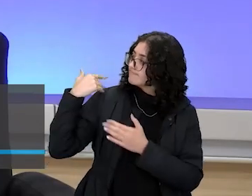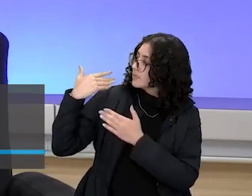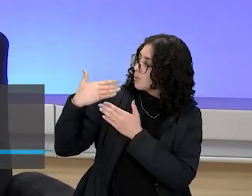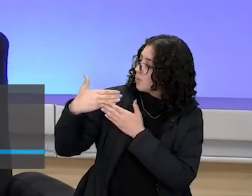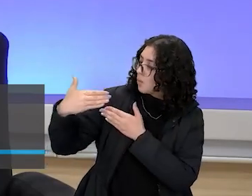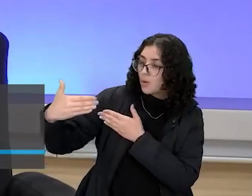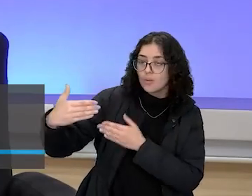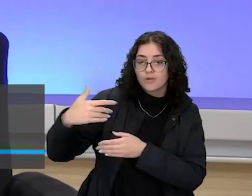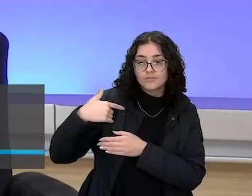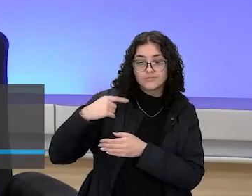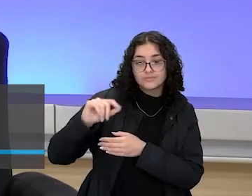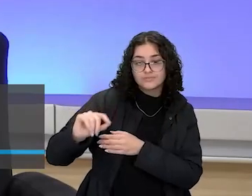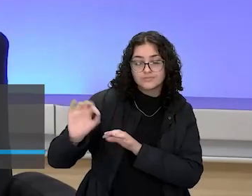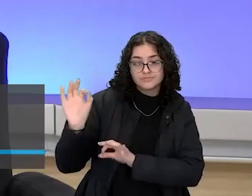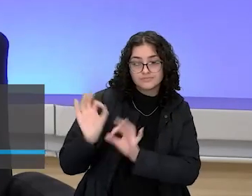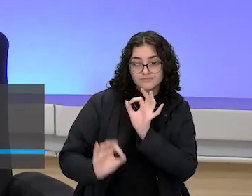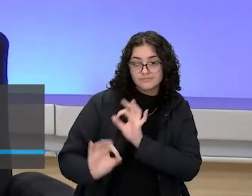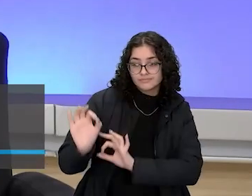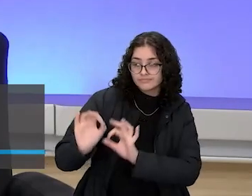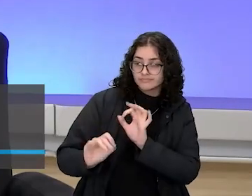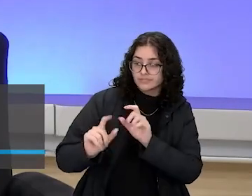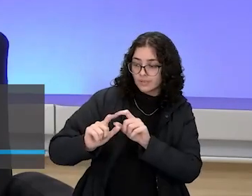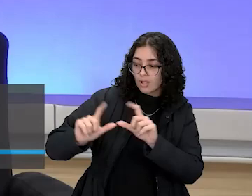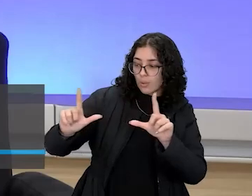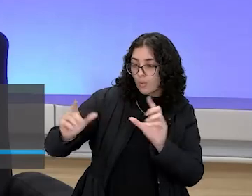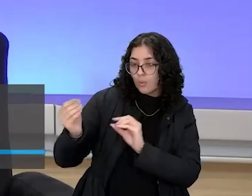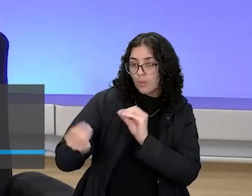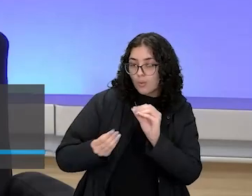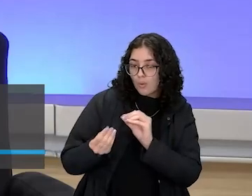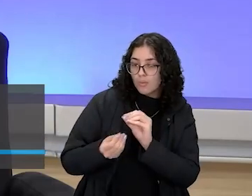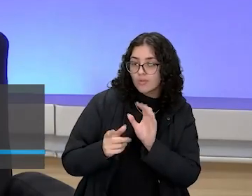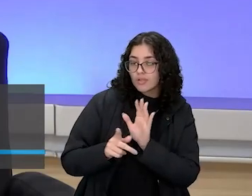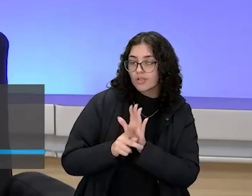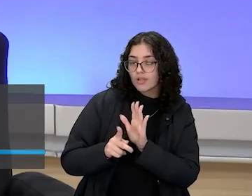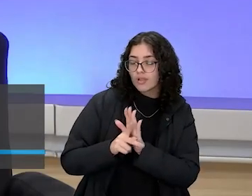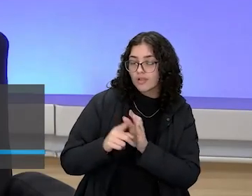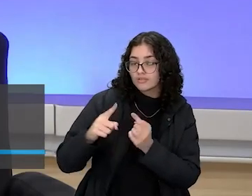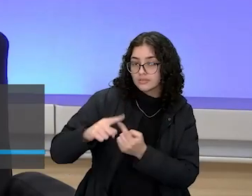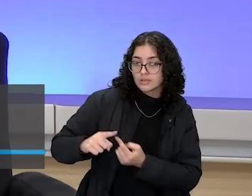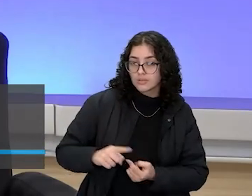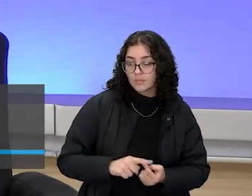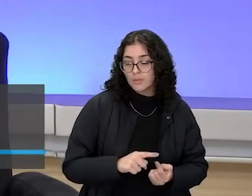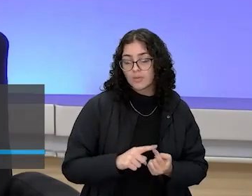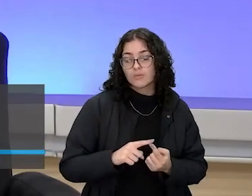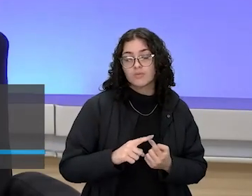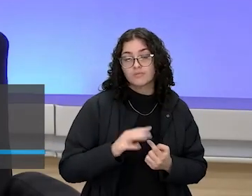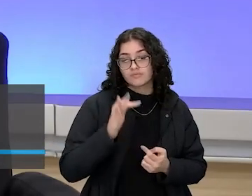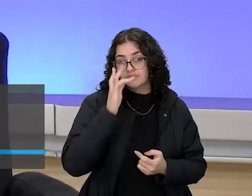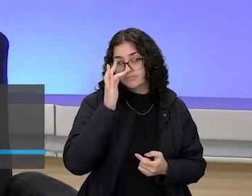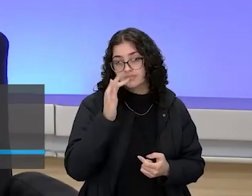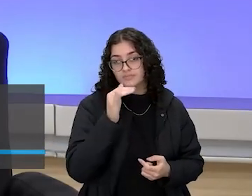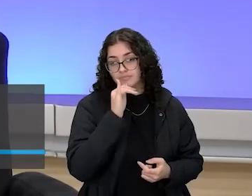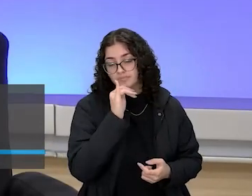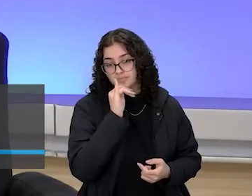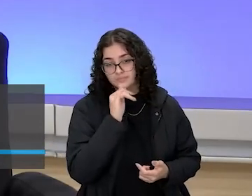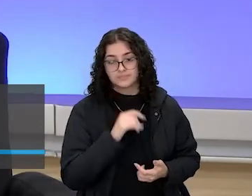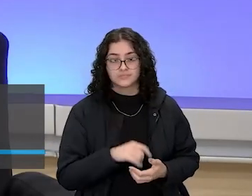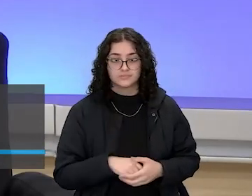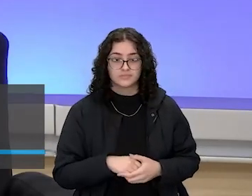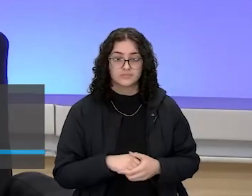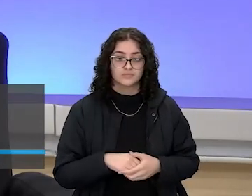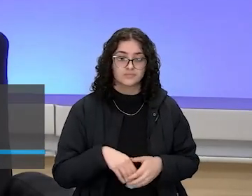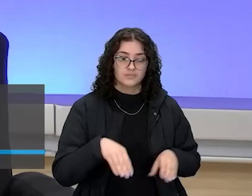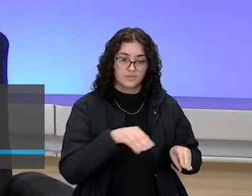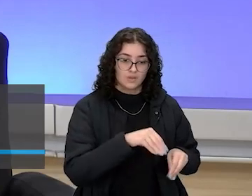para vocês montarem um quadro para ver que espécies são melhores cultivadas entre